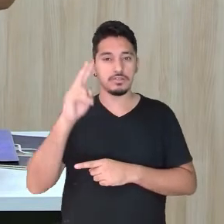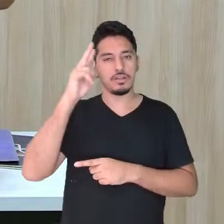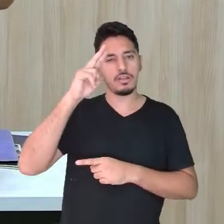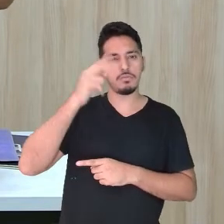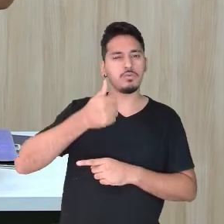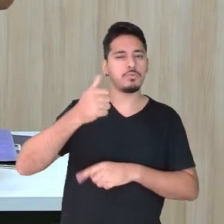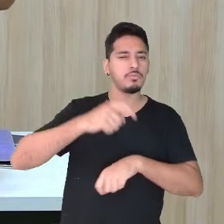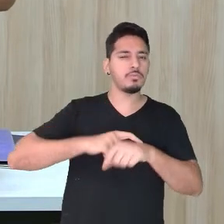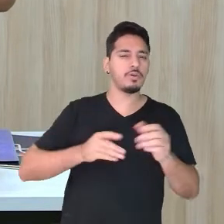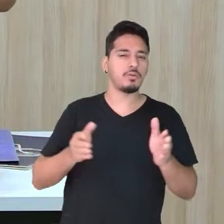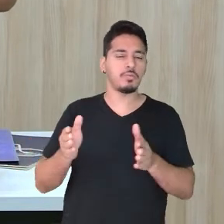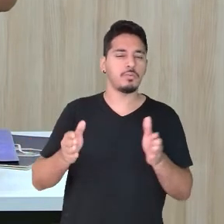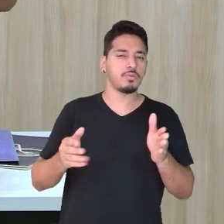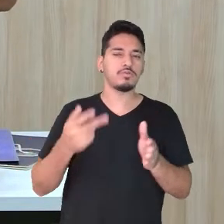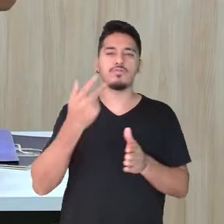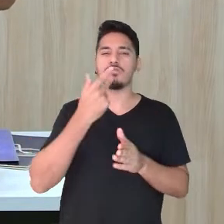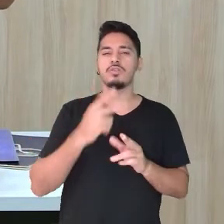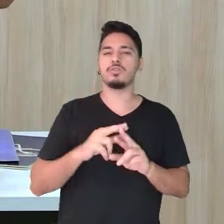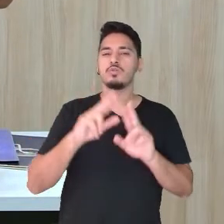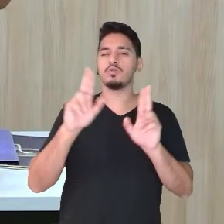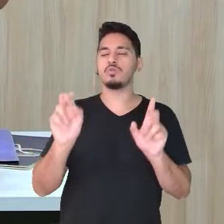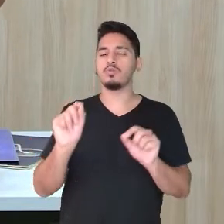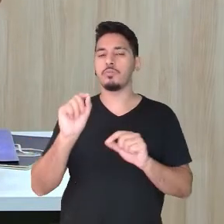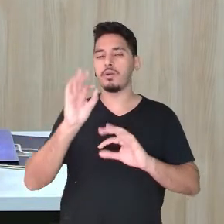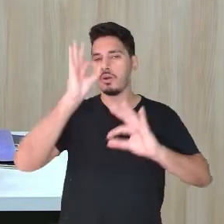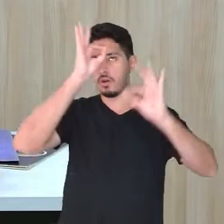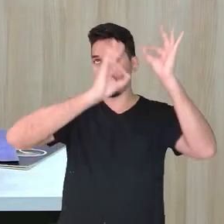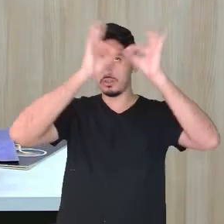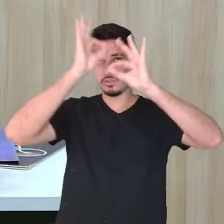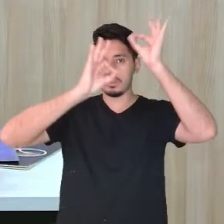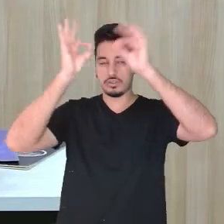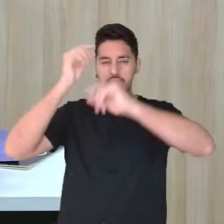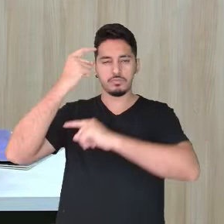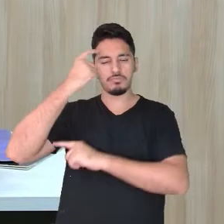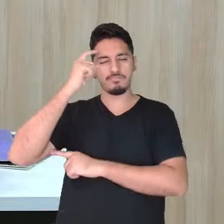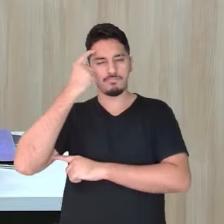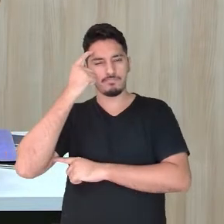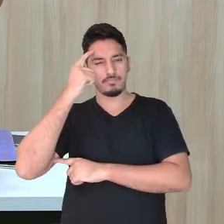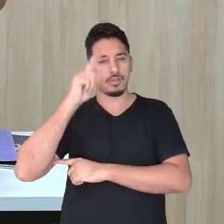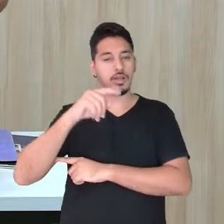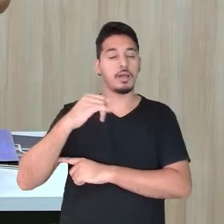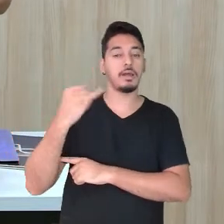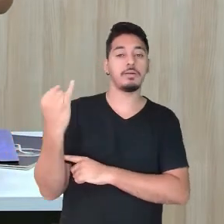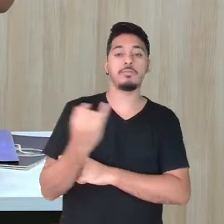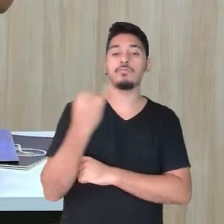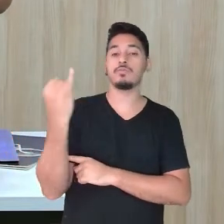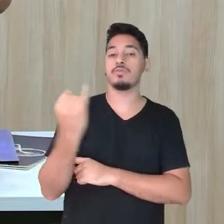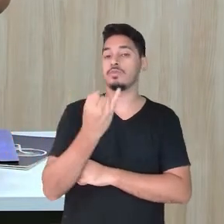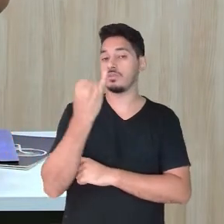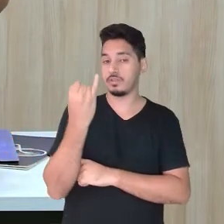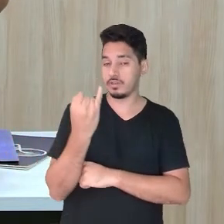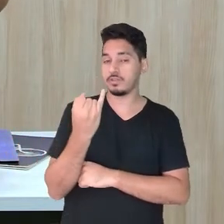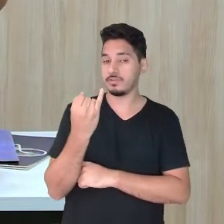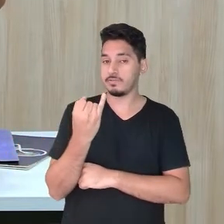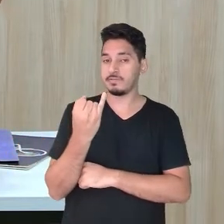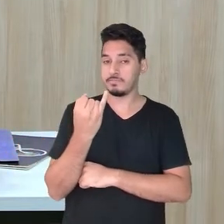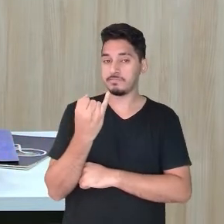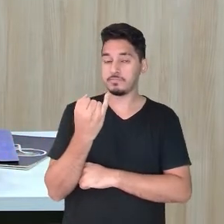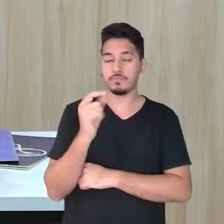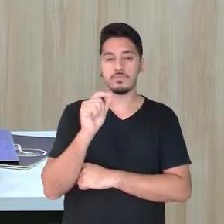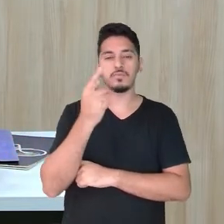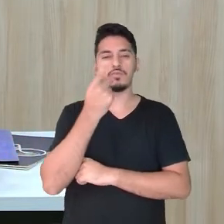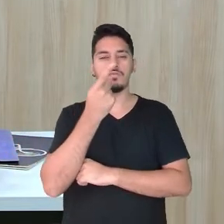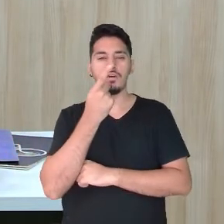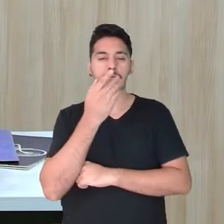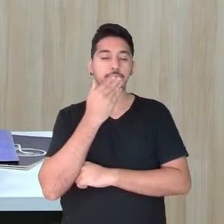primeiro momento, quando estávamos falando sobre a organização do pensamento, a importância de